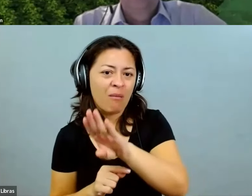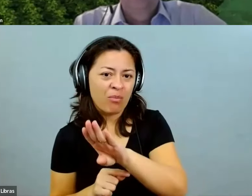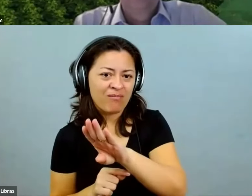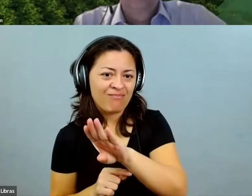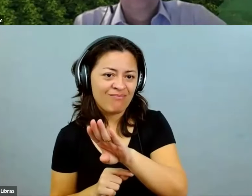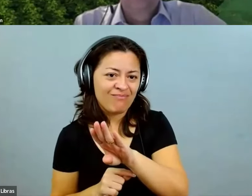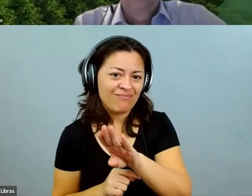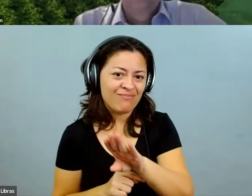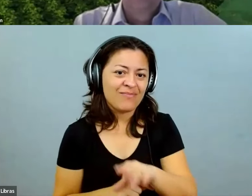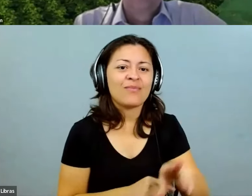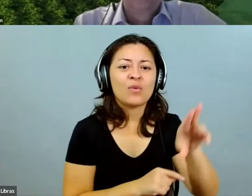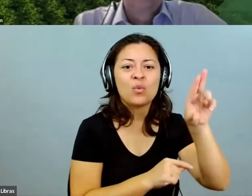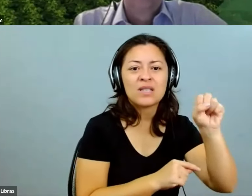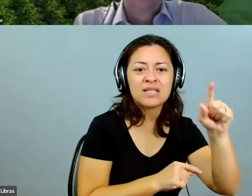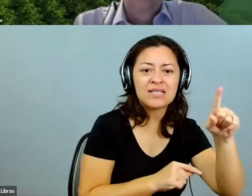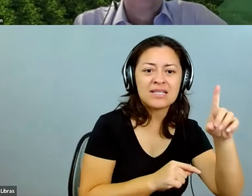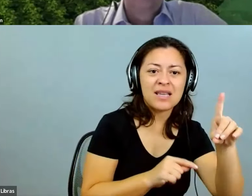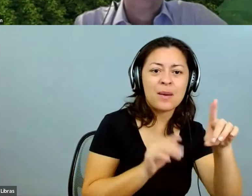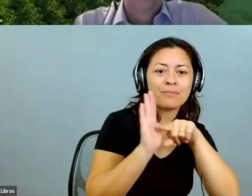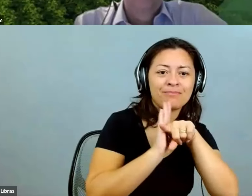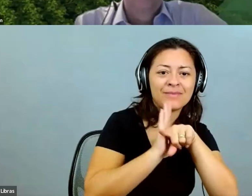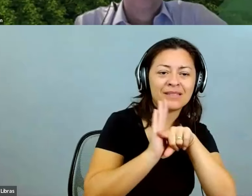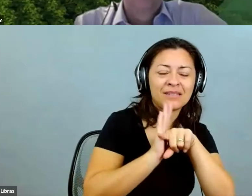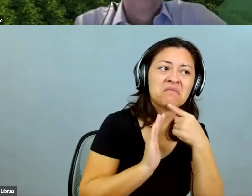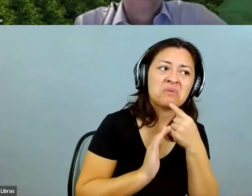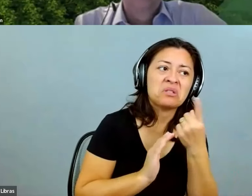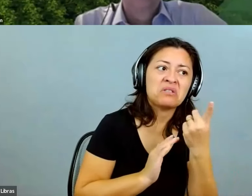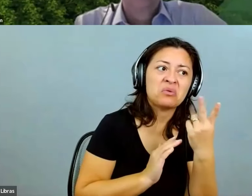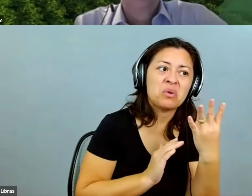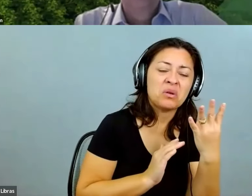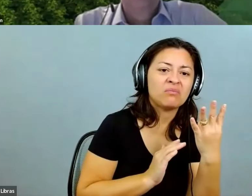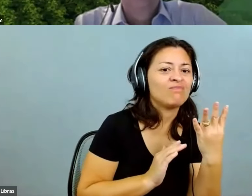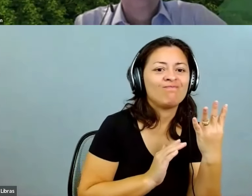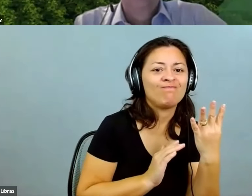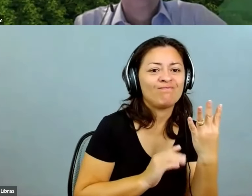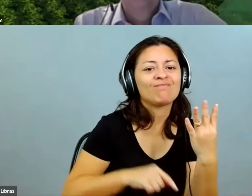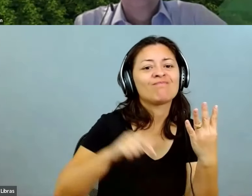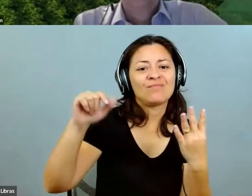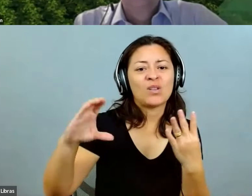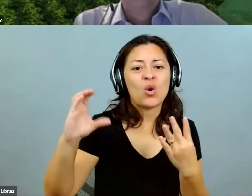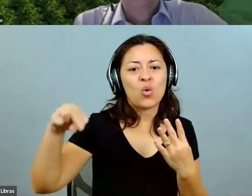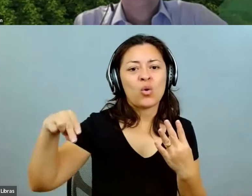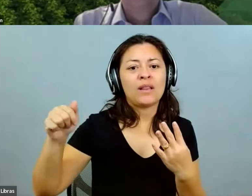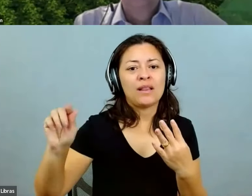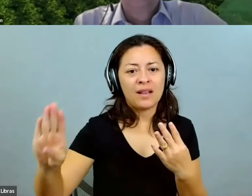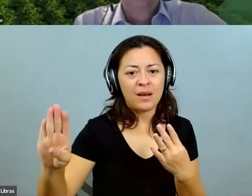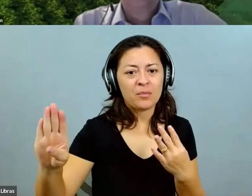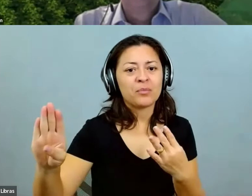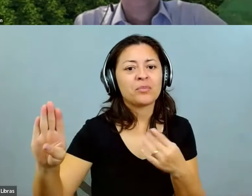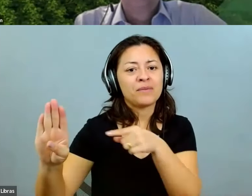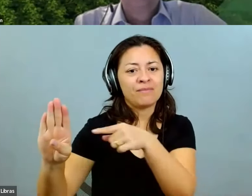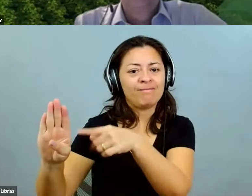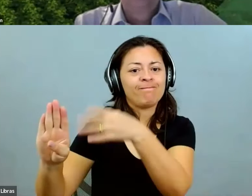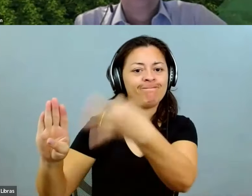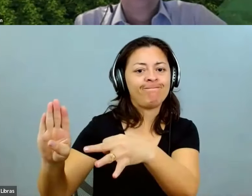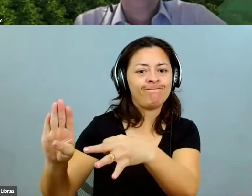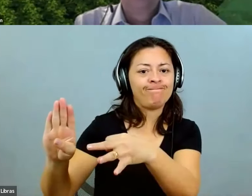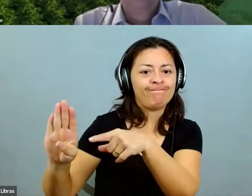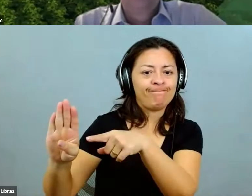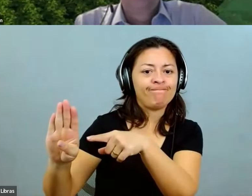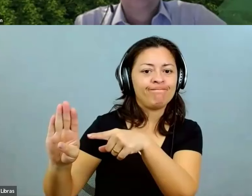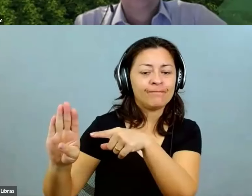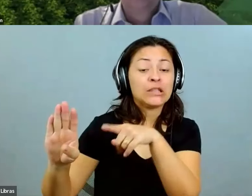124 E então tem uma tem uma quebra de Safra já a a a a ser contabilizada